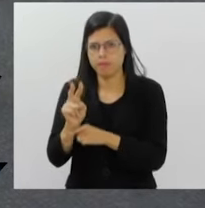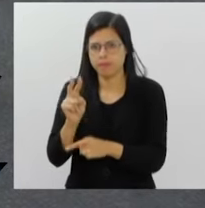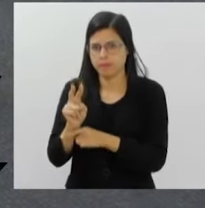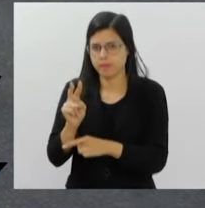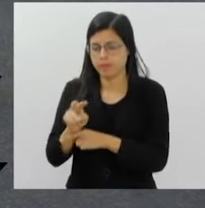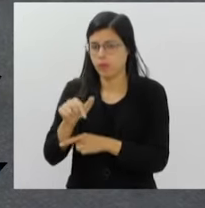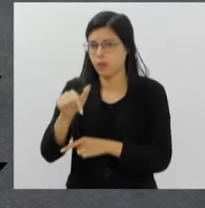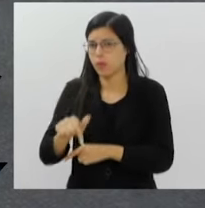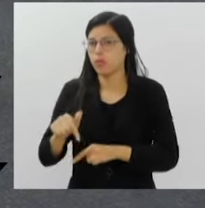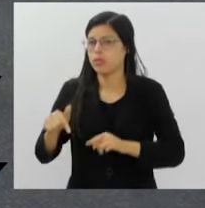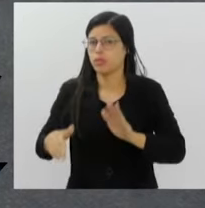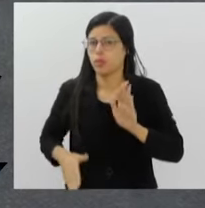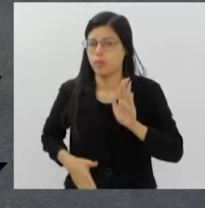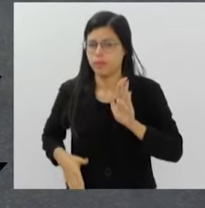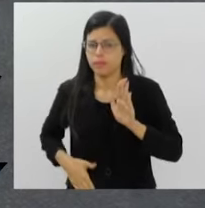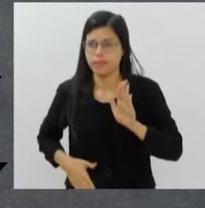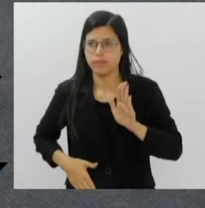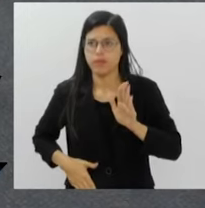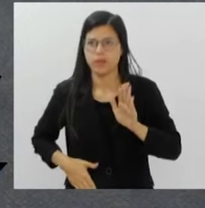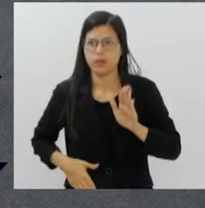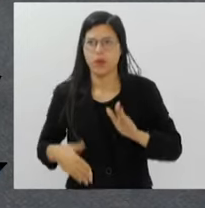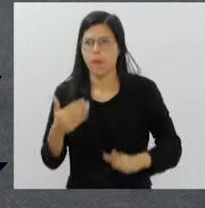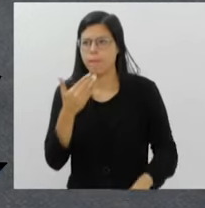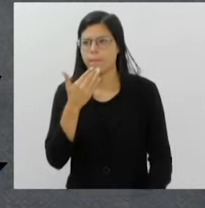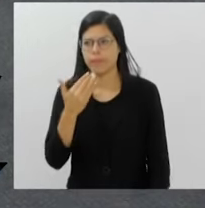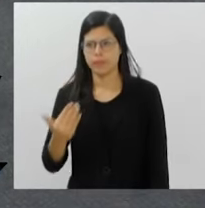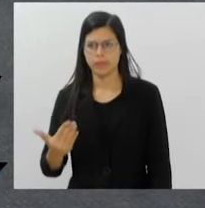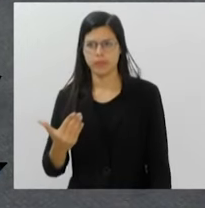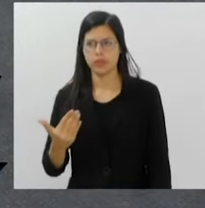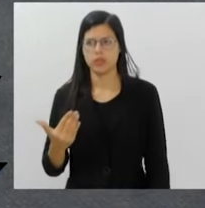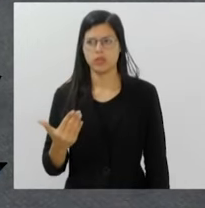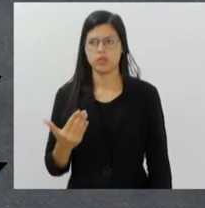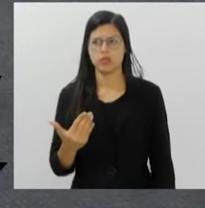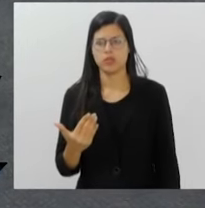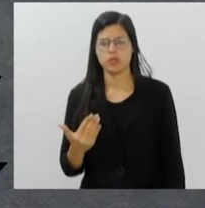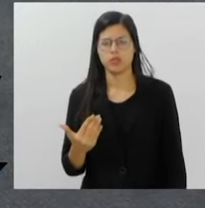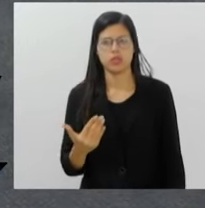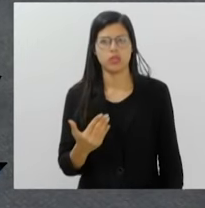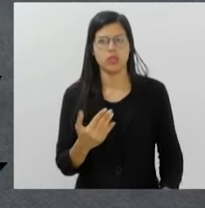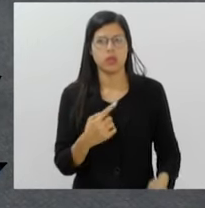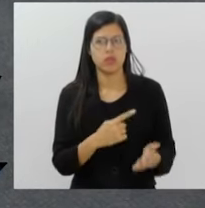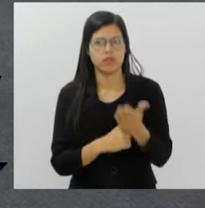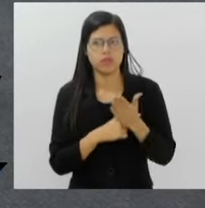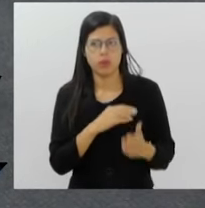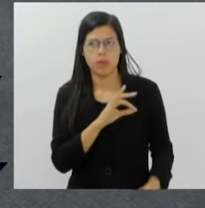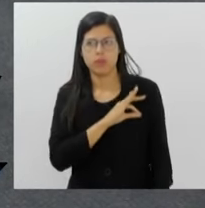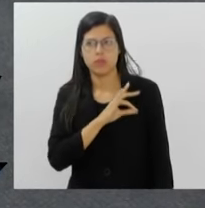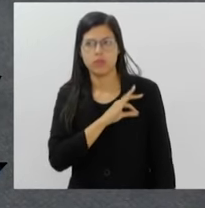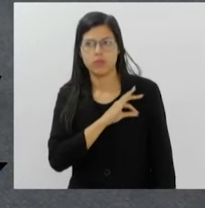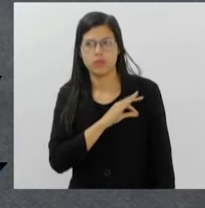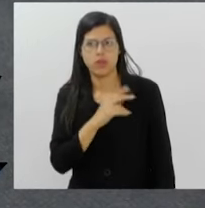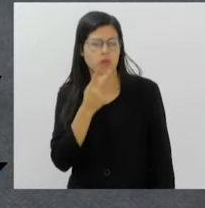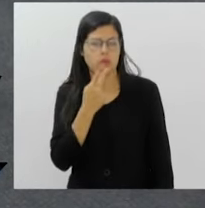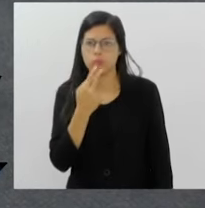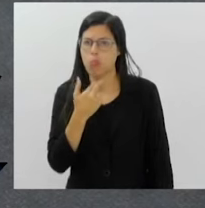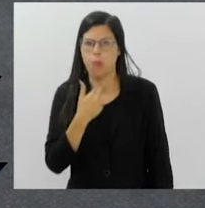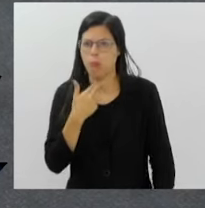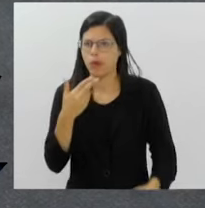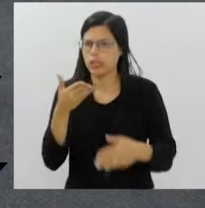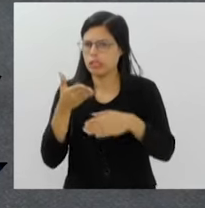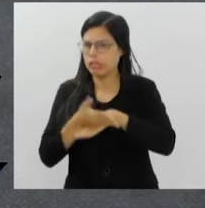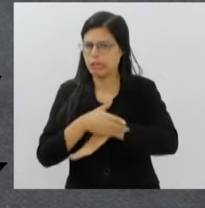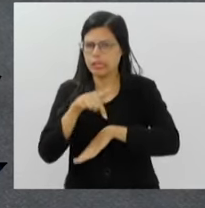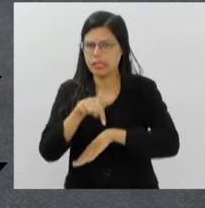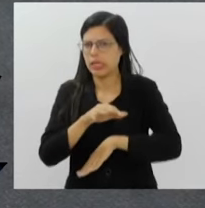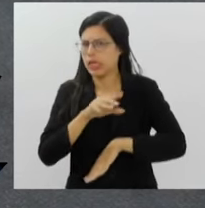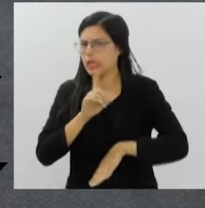pedi auxílio, tem uns 6 meses mais ou menos, pedi auxílio, a polícia falou, você não pode entrar lá não, deputado, porque lá é